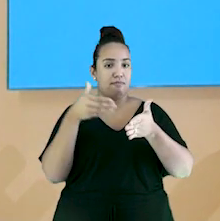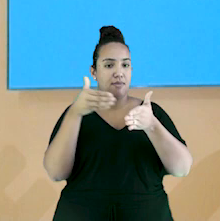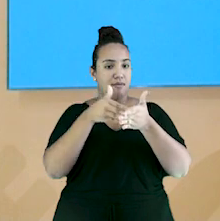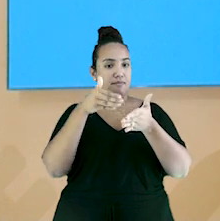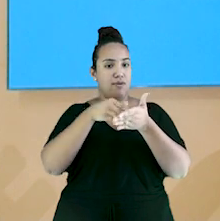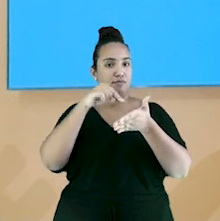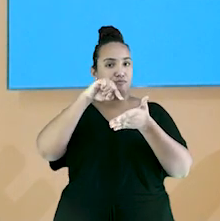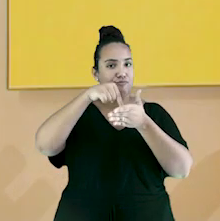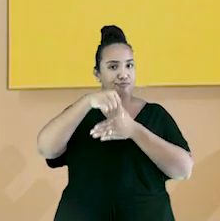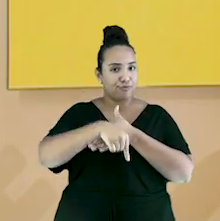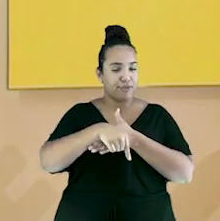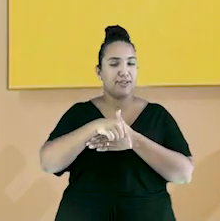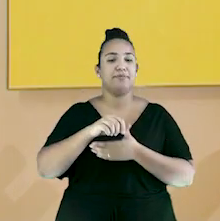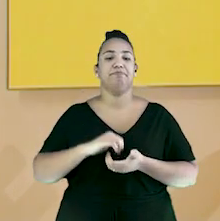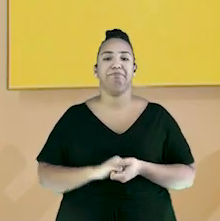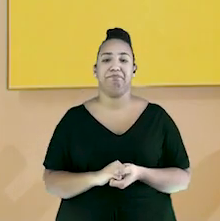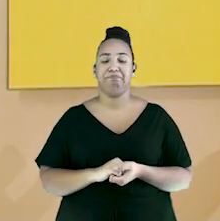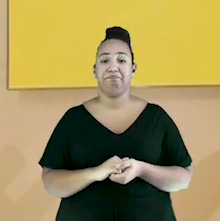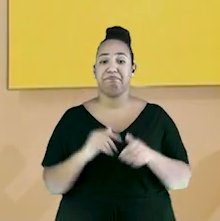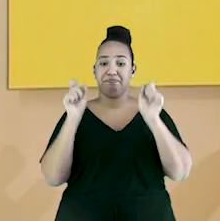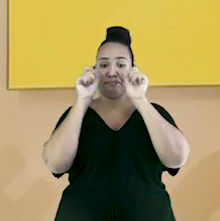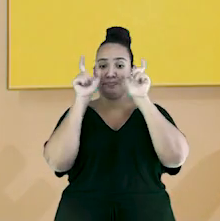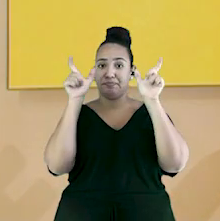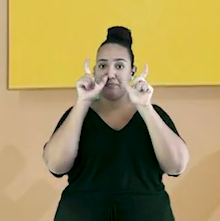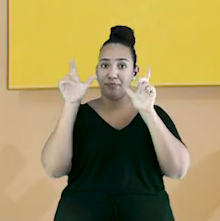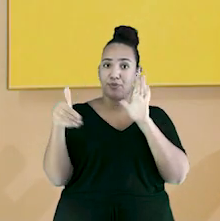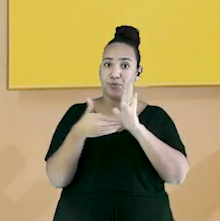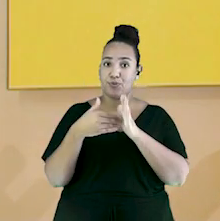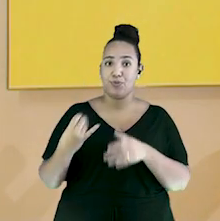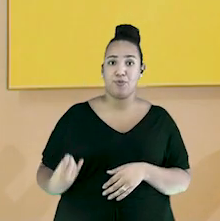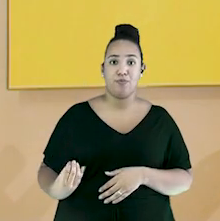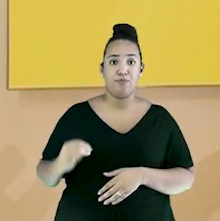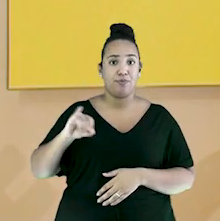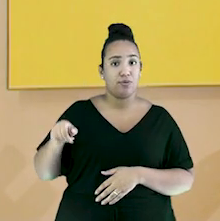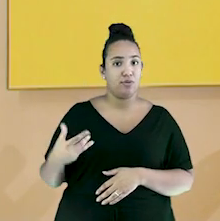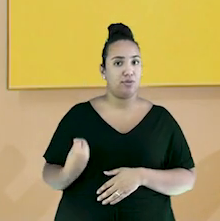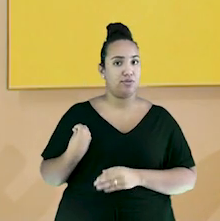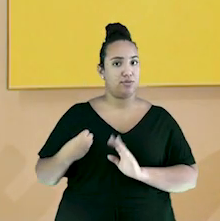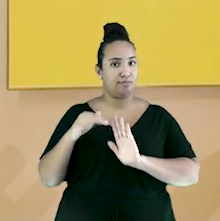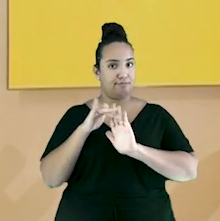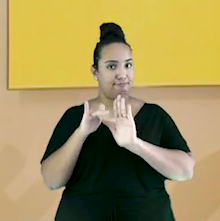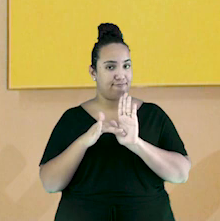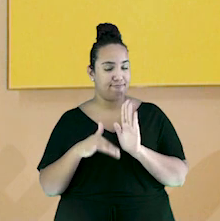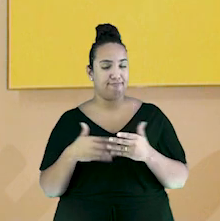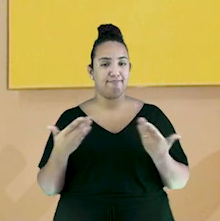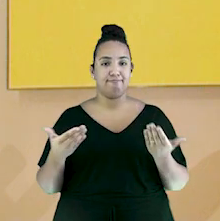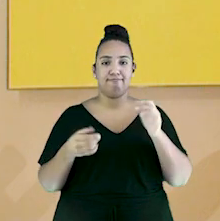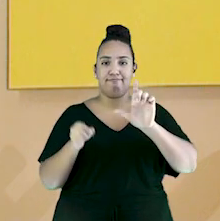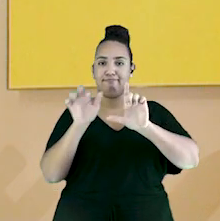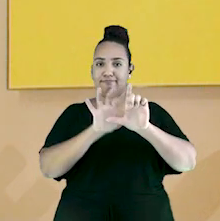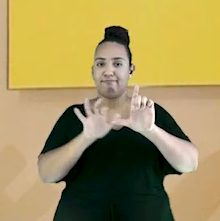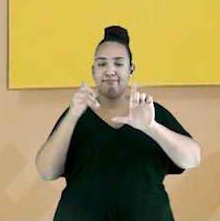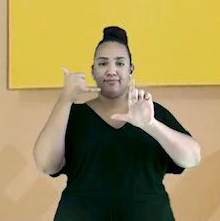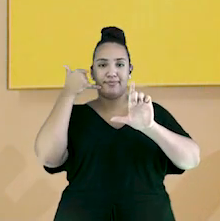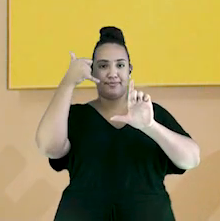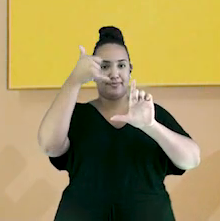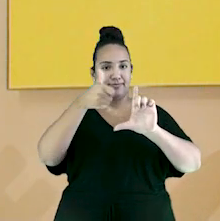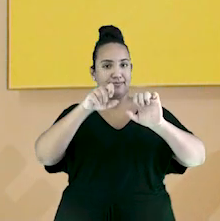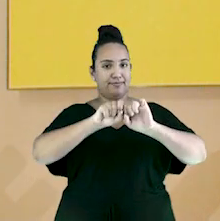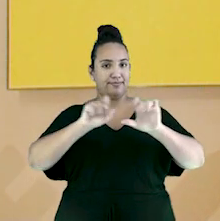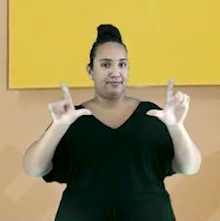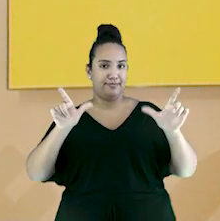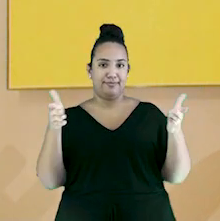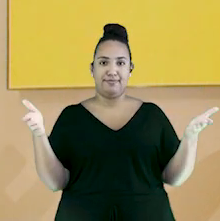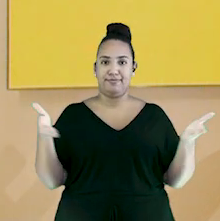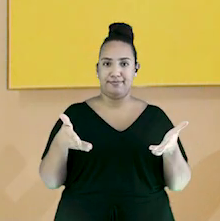fura. E atenção, última chamada para registrar a presença na aula de hoje, hein? É só apontar o celular para o QR